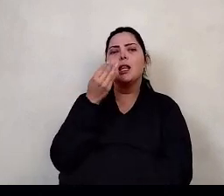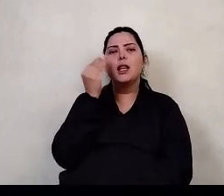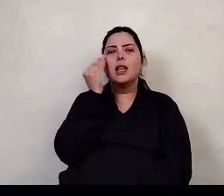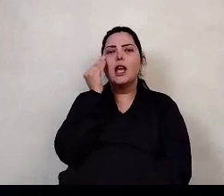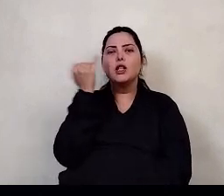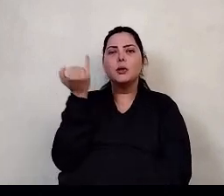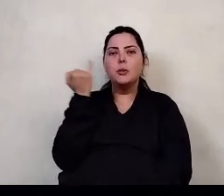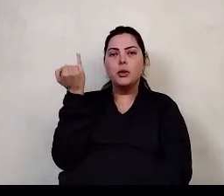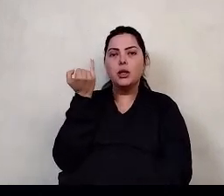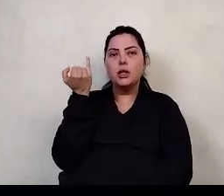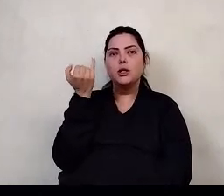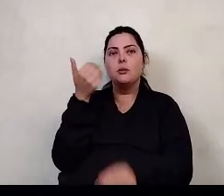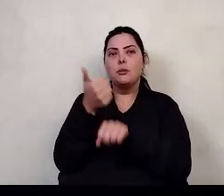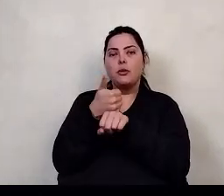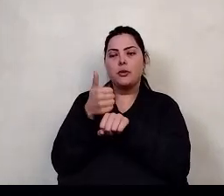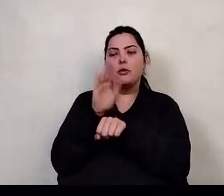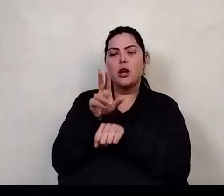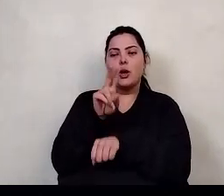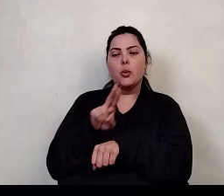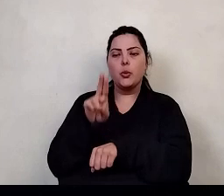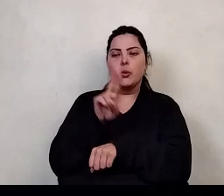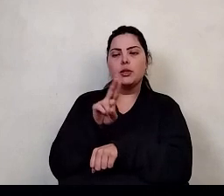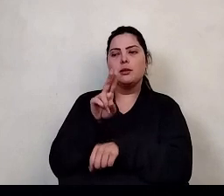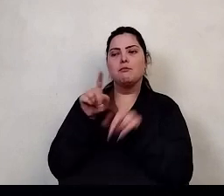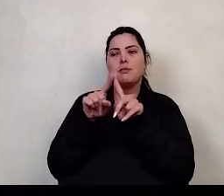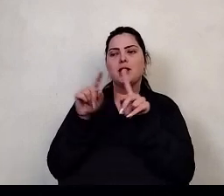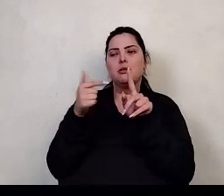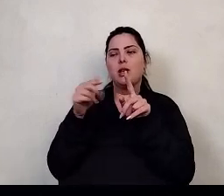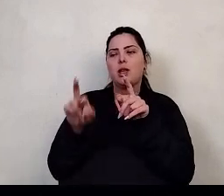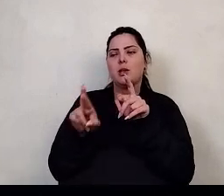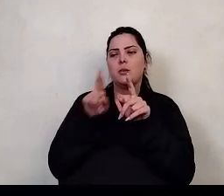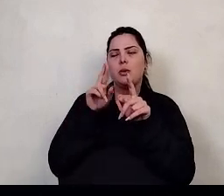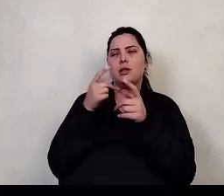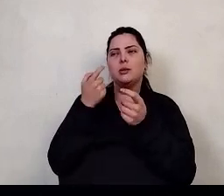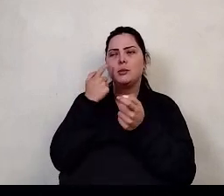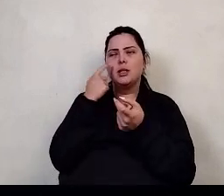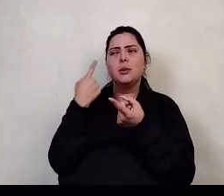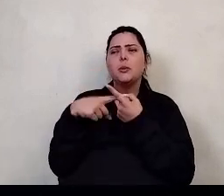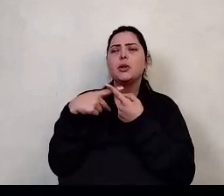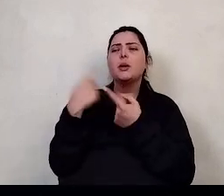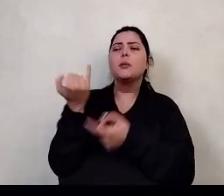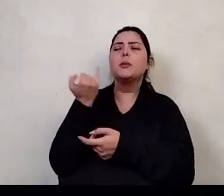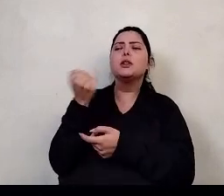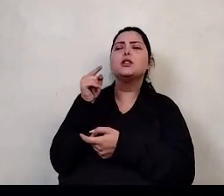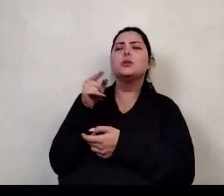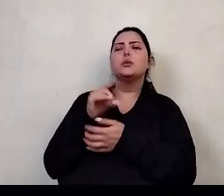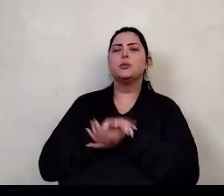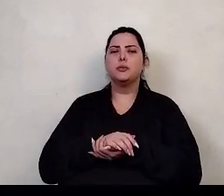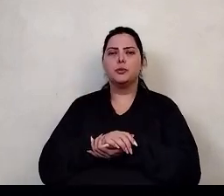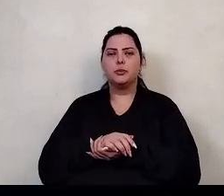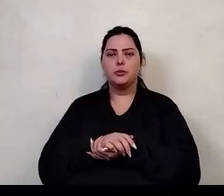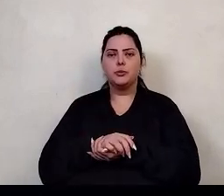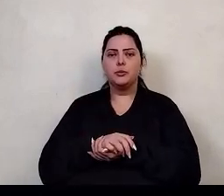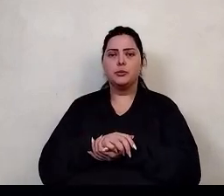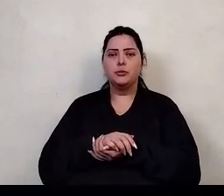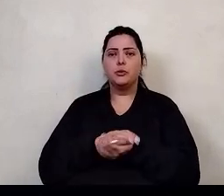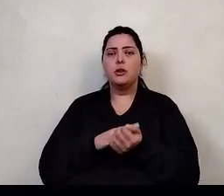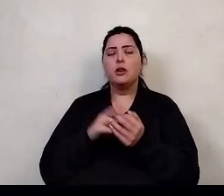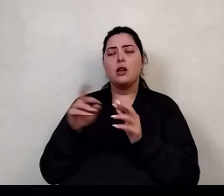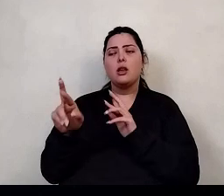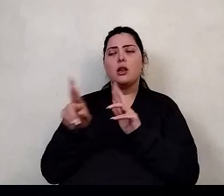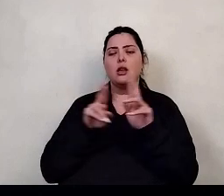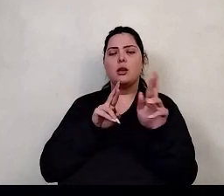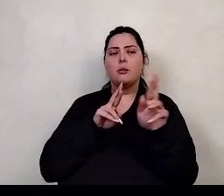implementam testes, mas ainda não veem valor, você pergunta por que esses testes são importantes para vocês. E aí alguns deles vão dizer assim, ó,